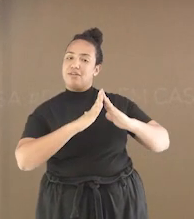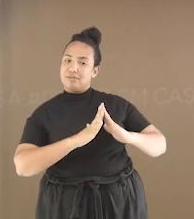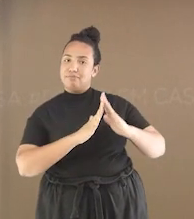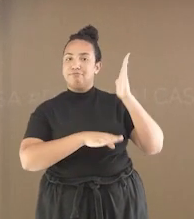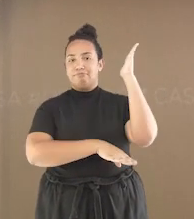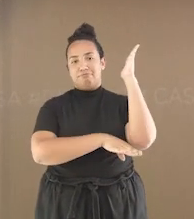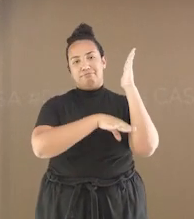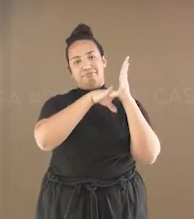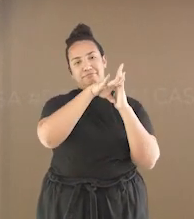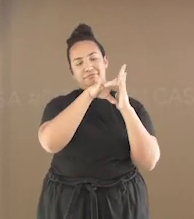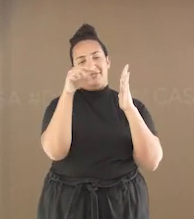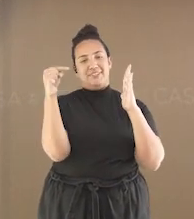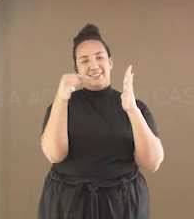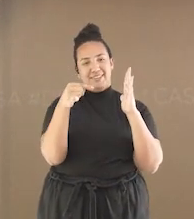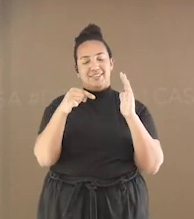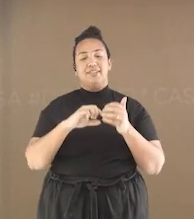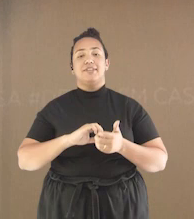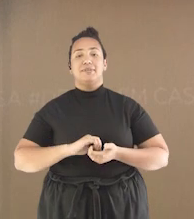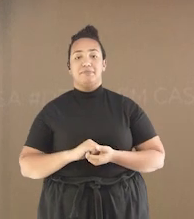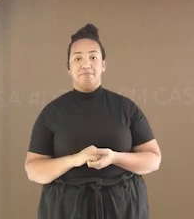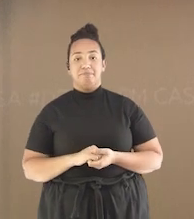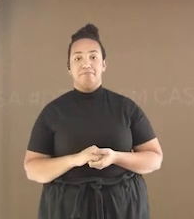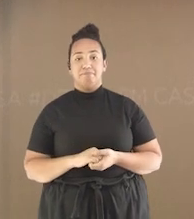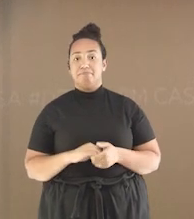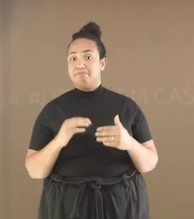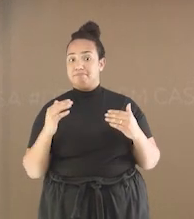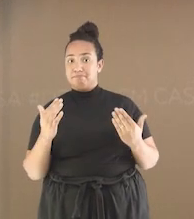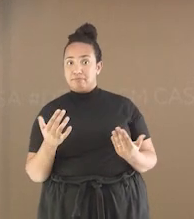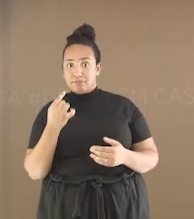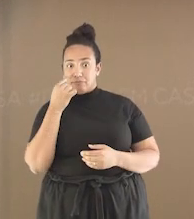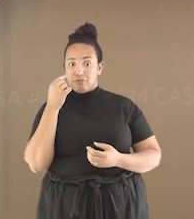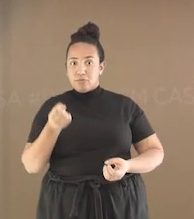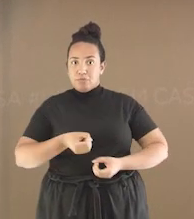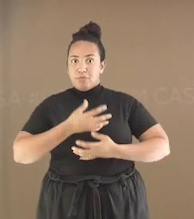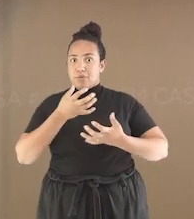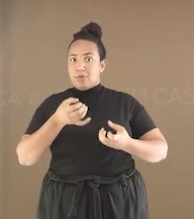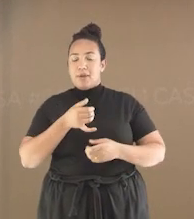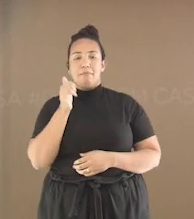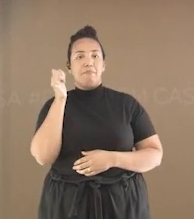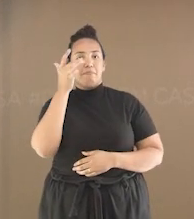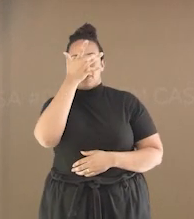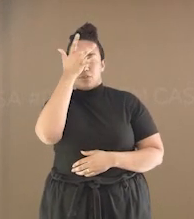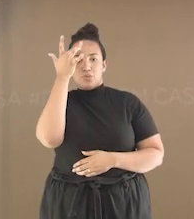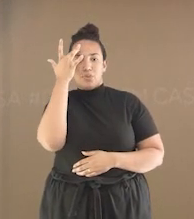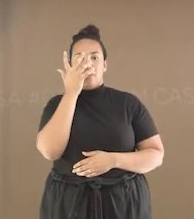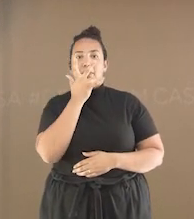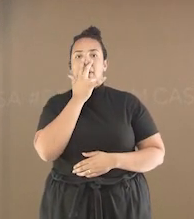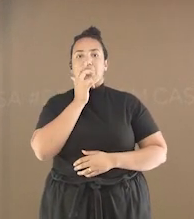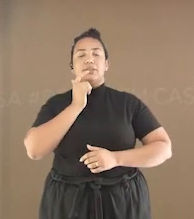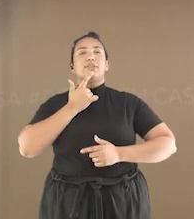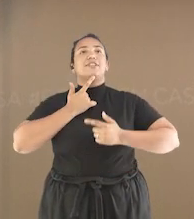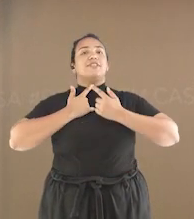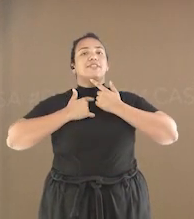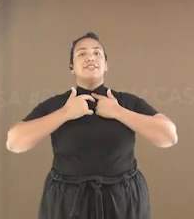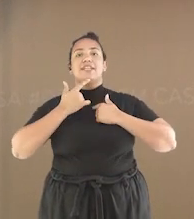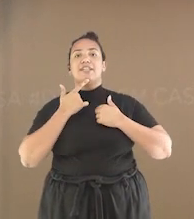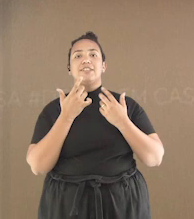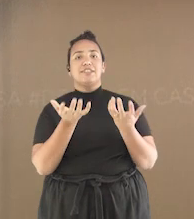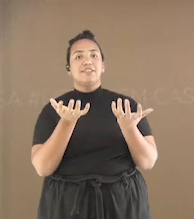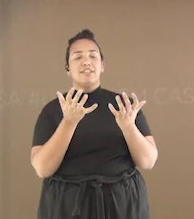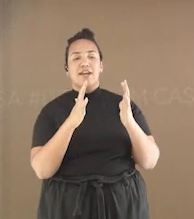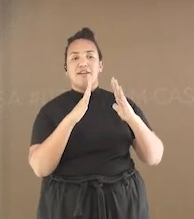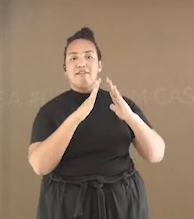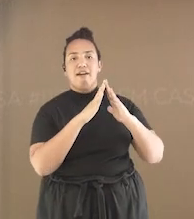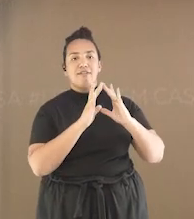quero morar, no último andar. Nesse poema é possível ver o desejo de alguém em morar